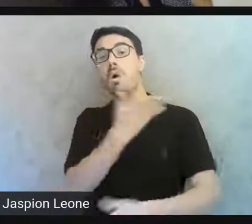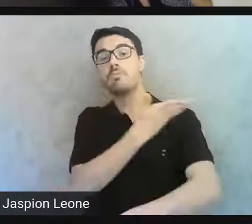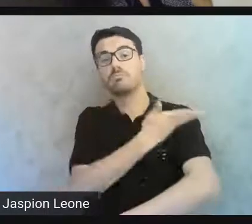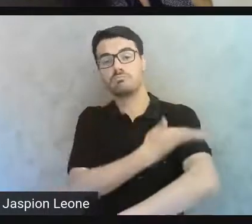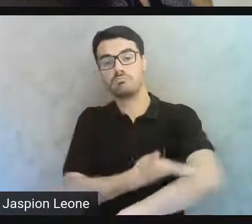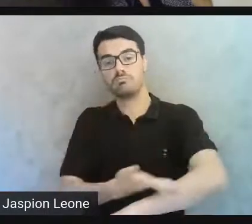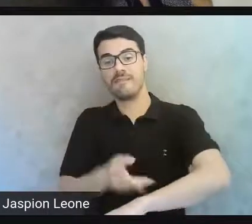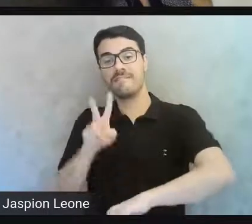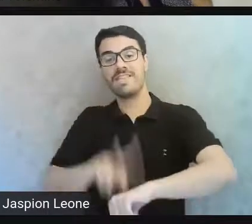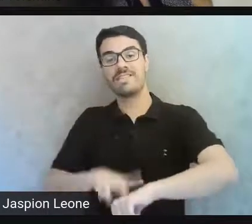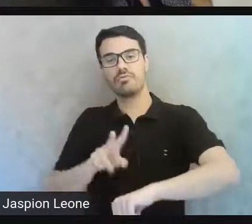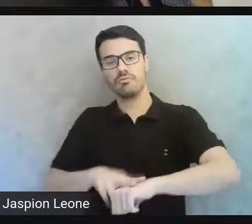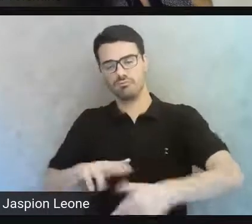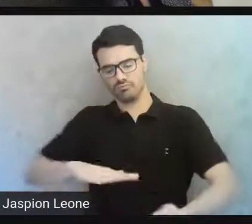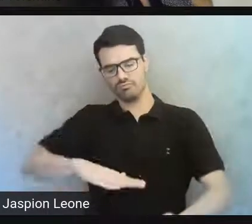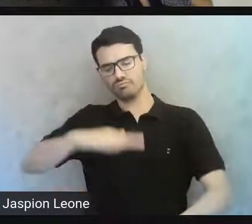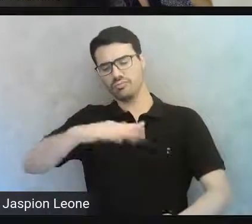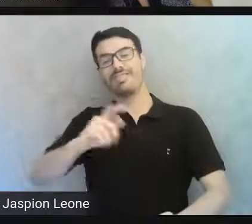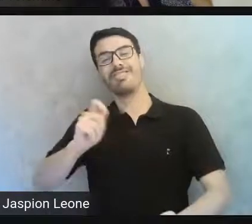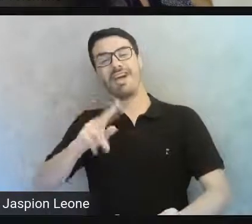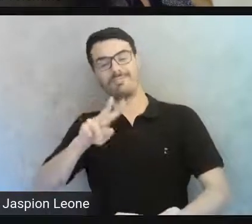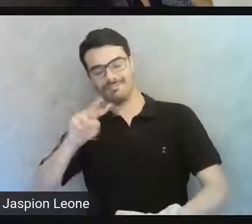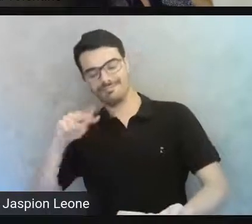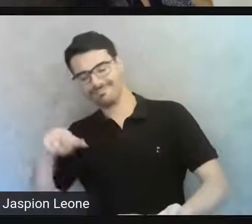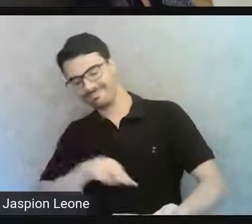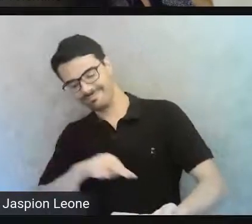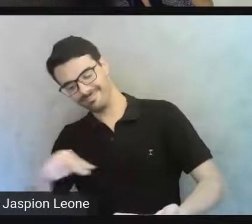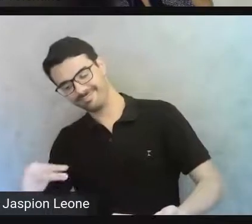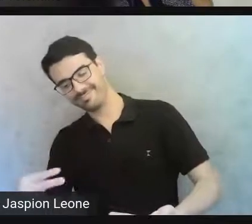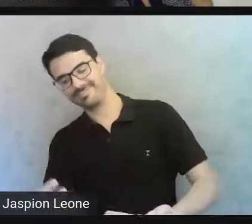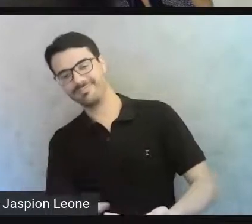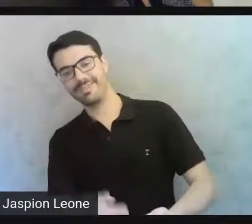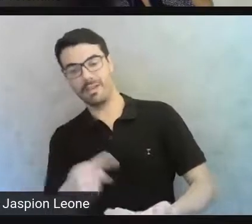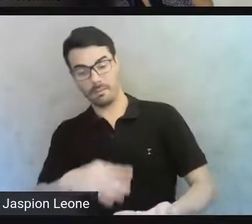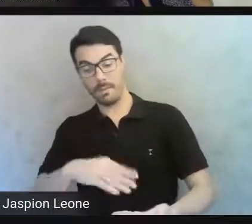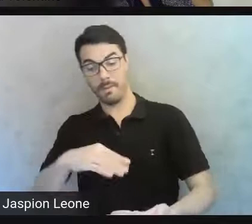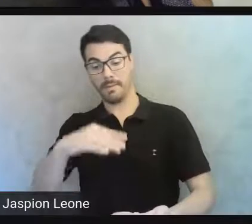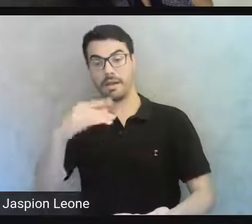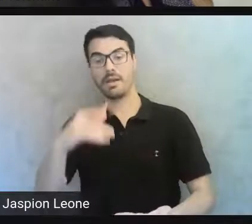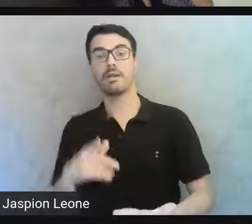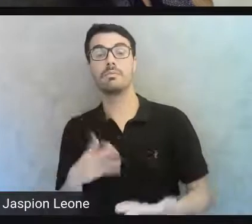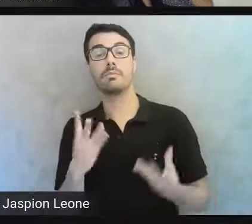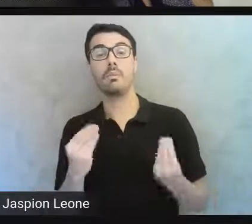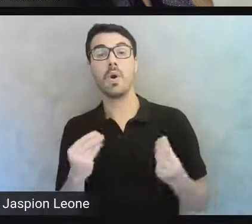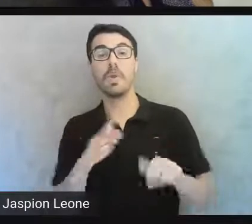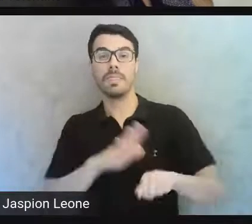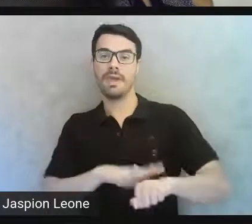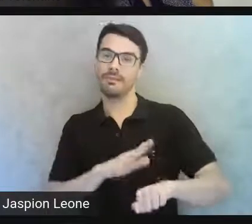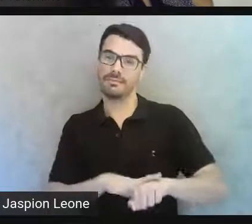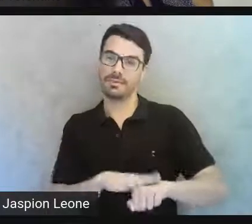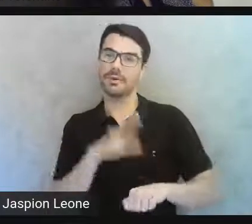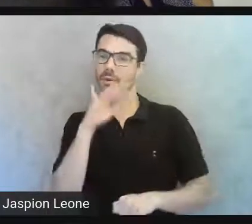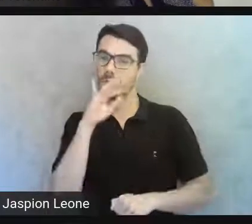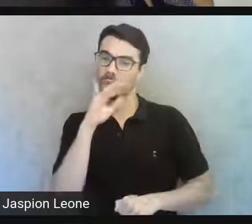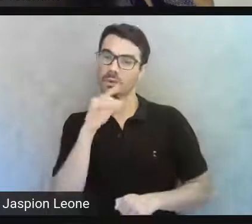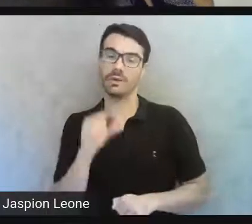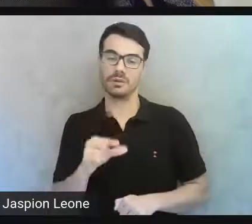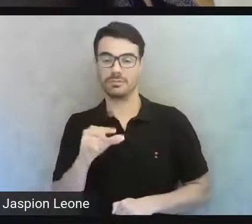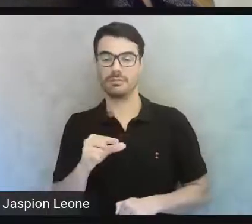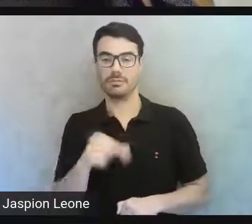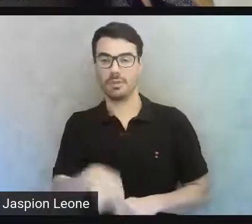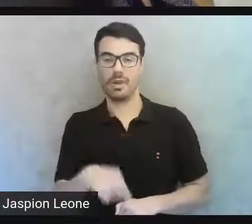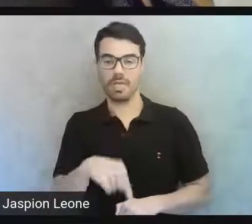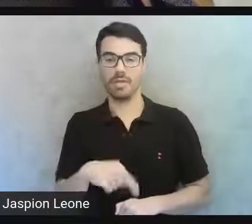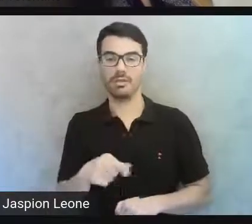ser cédula. A gente só pede para que não fique muito tempo tantas moedinhas lá dentro, porque está faltando moeda circulando. Então, a gente tem que ter